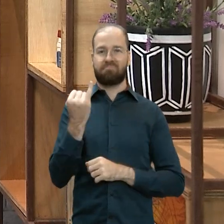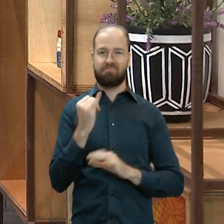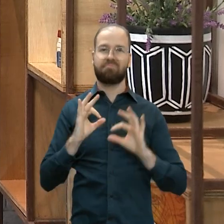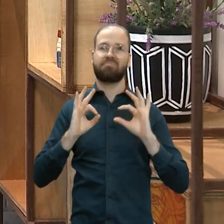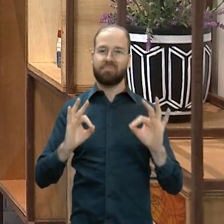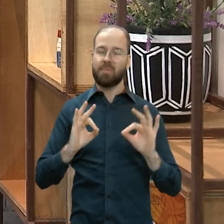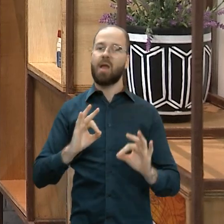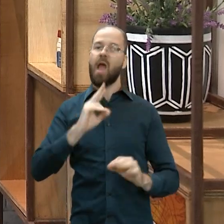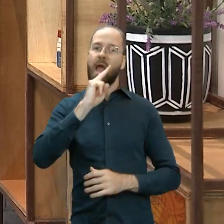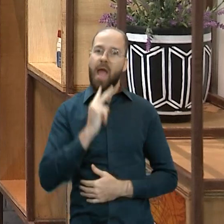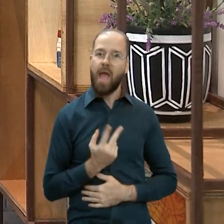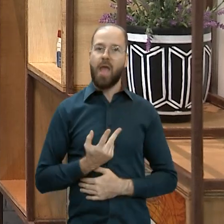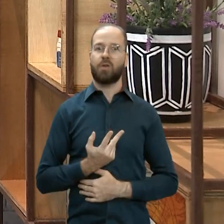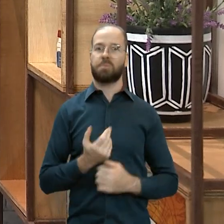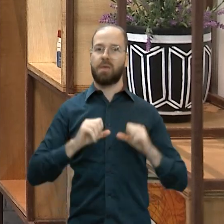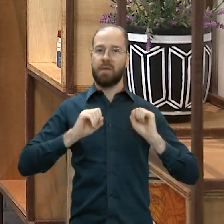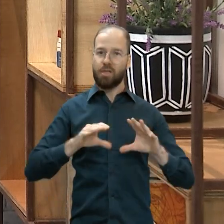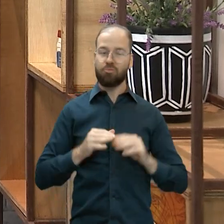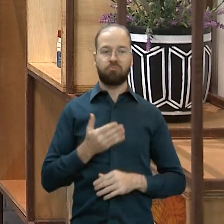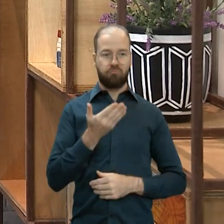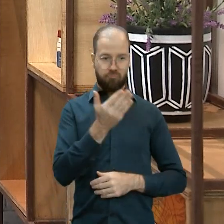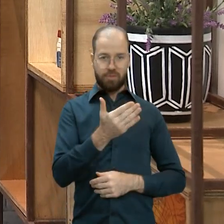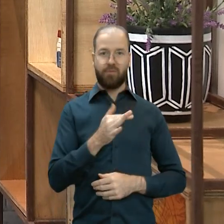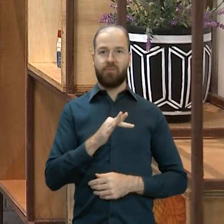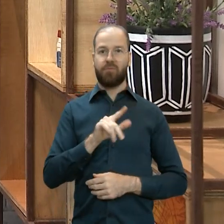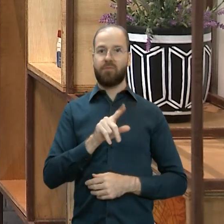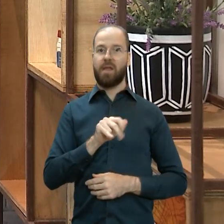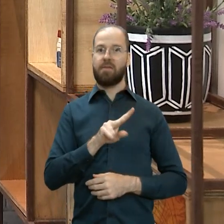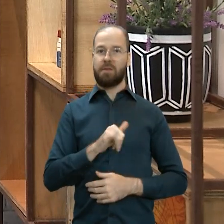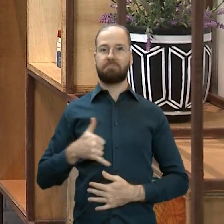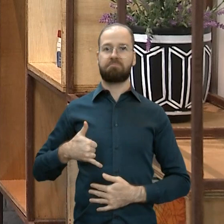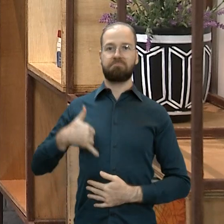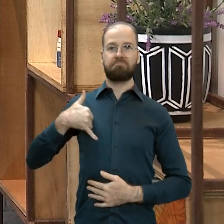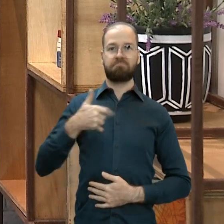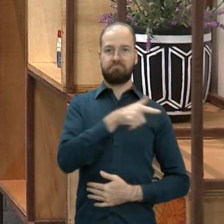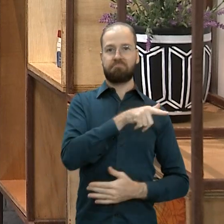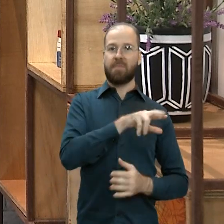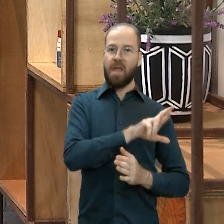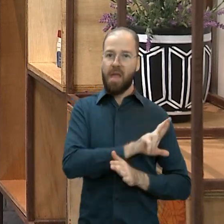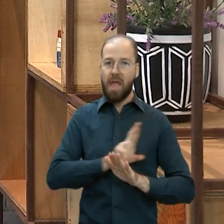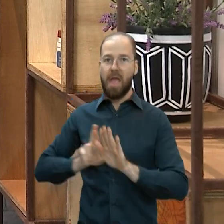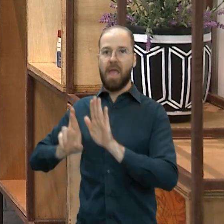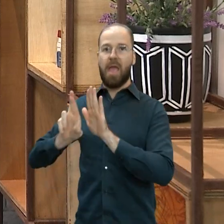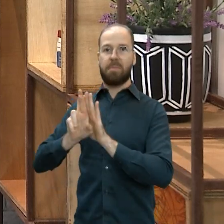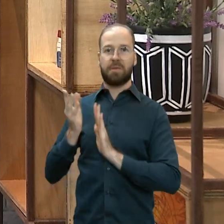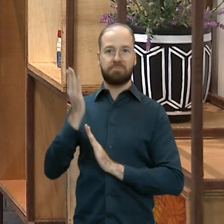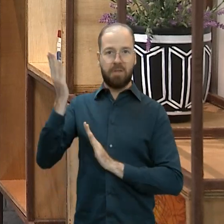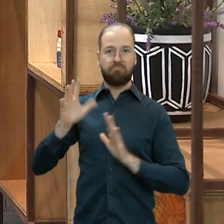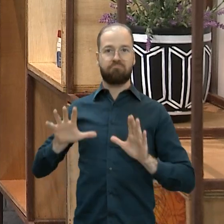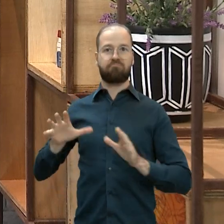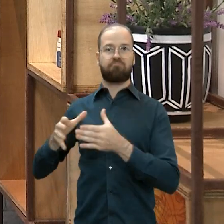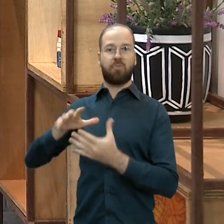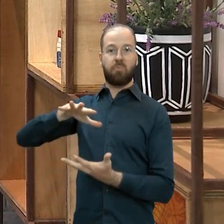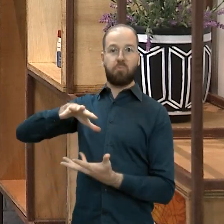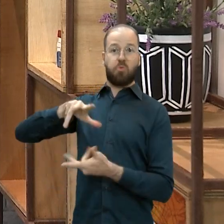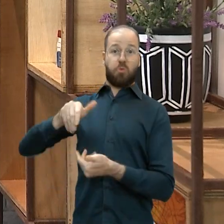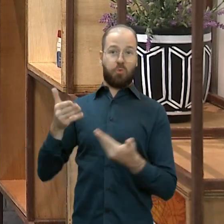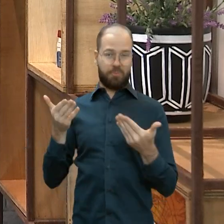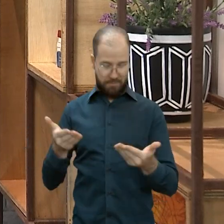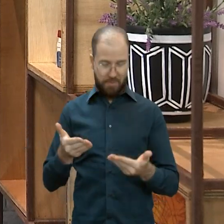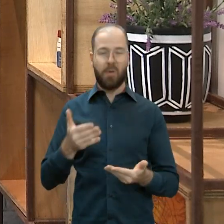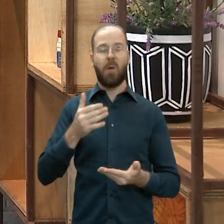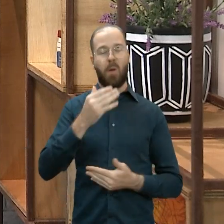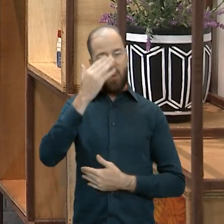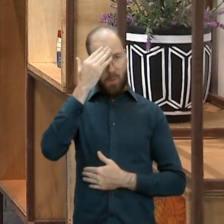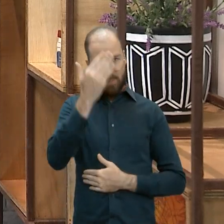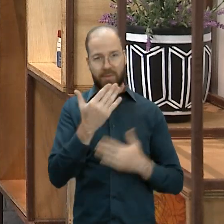a educação. Tendo você lá como nossa representante, parabéns e muito obrigado. Até uma próxima oportunidade. Eu